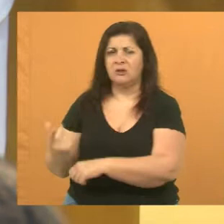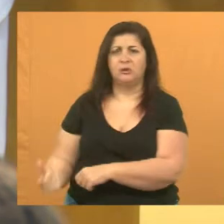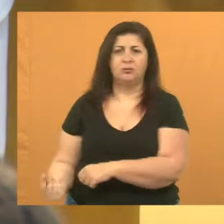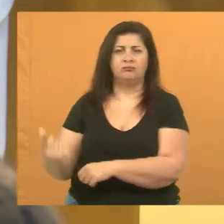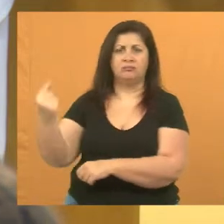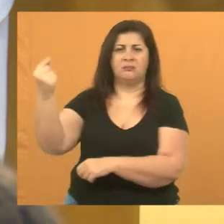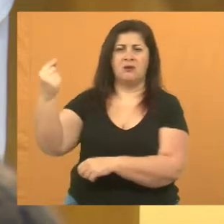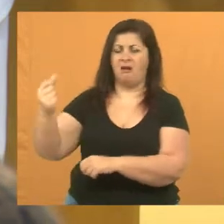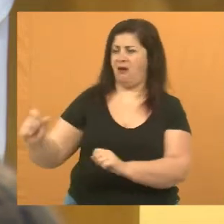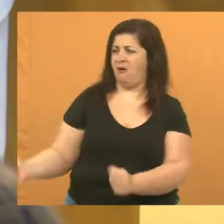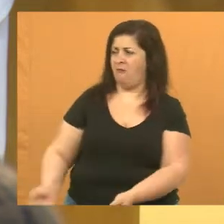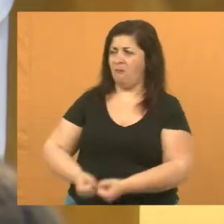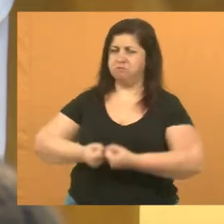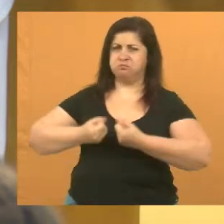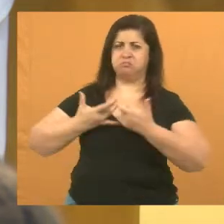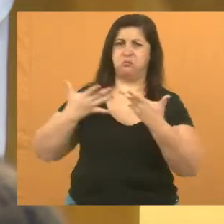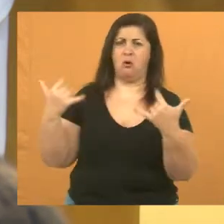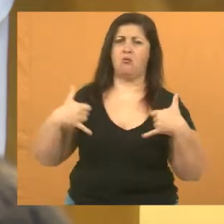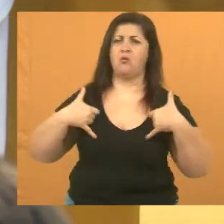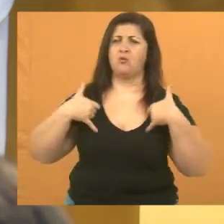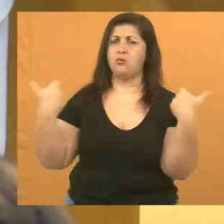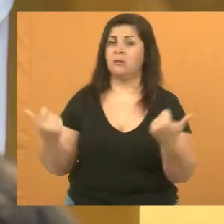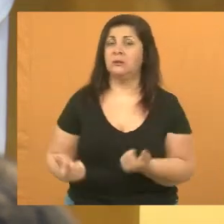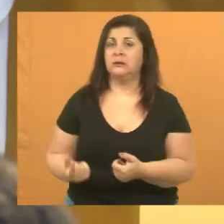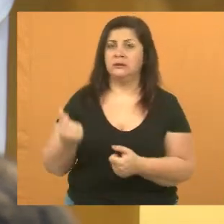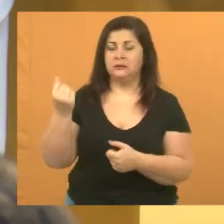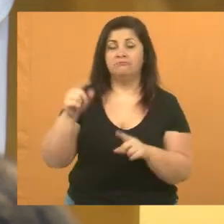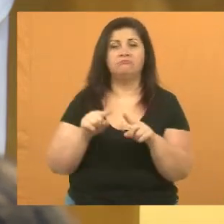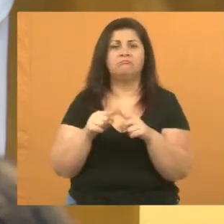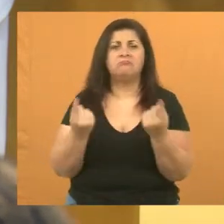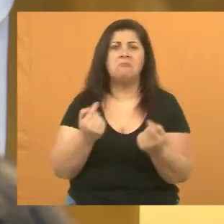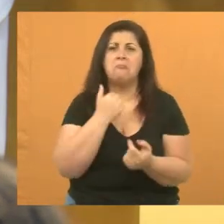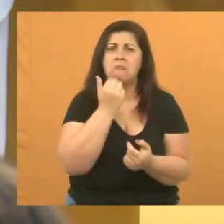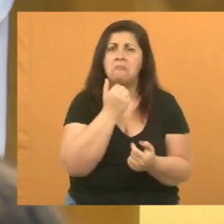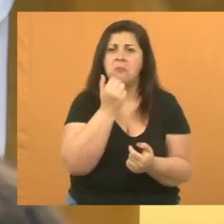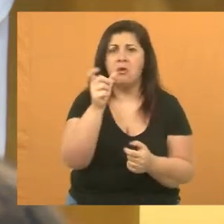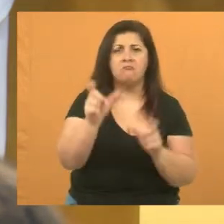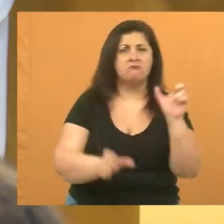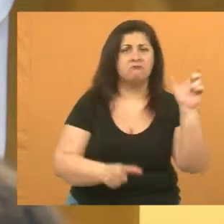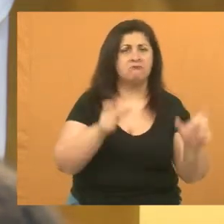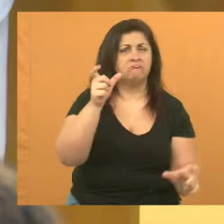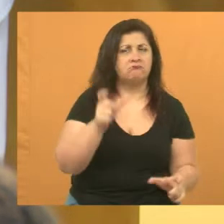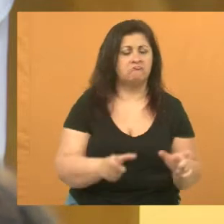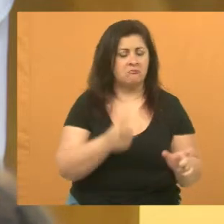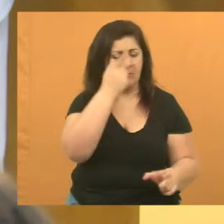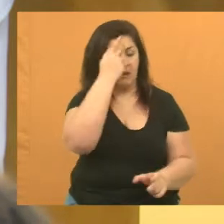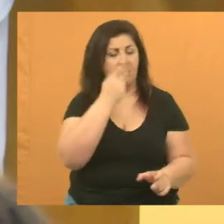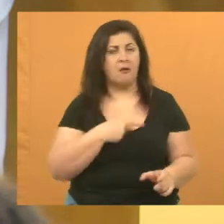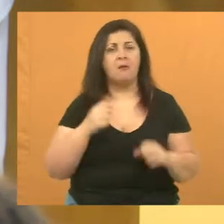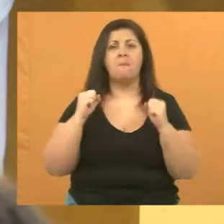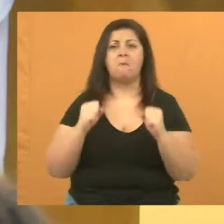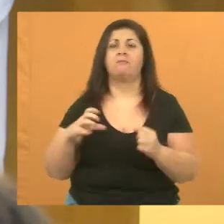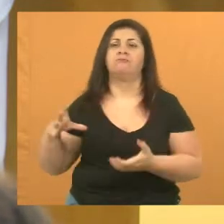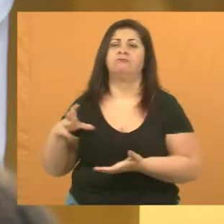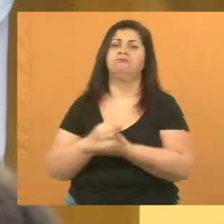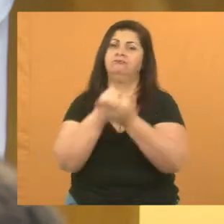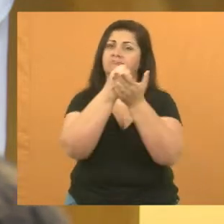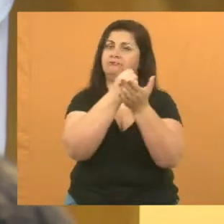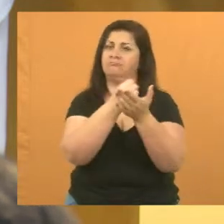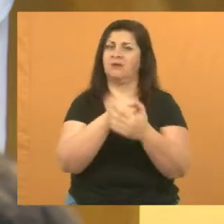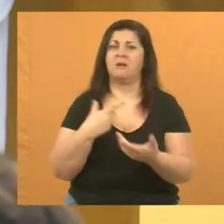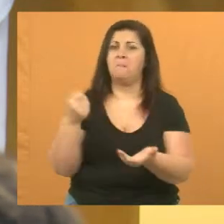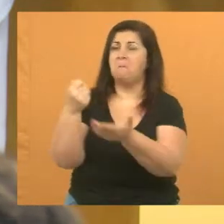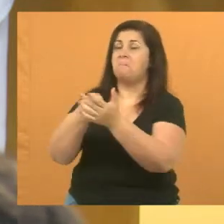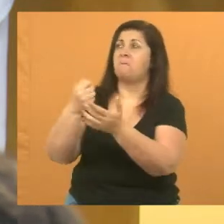se vangloriam das grandes riquezas. Mas nenhum homem, a si mesmo, pode salvar-se, nem pagar